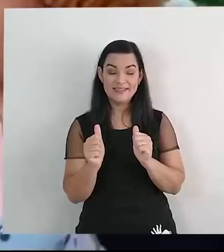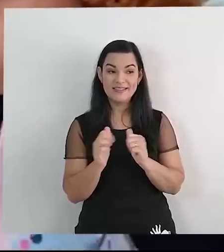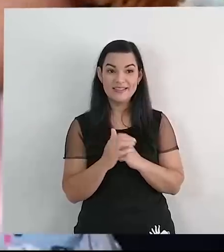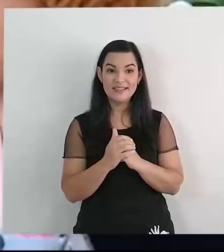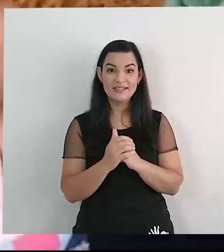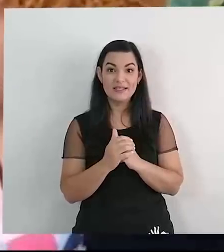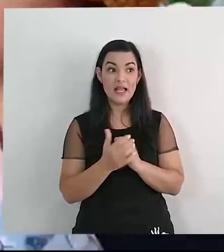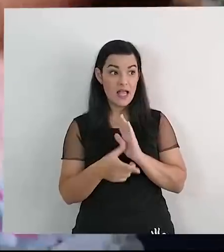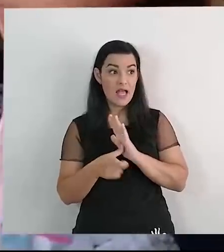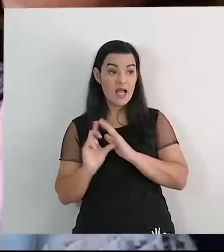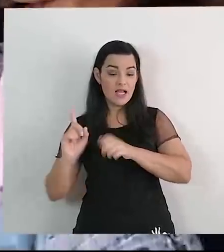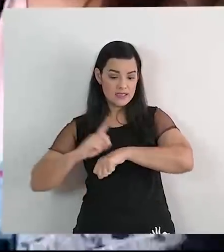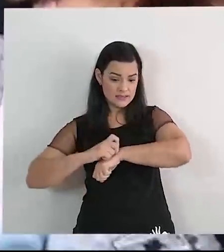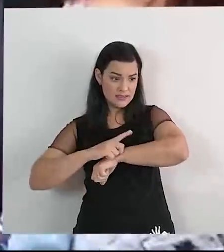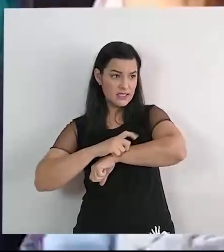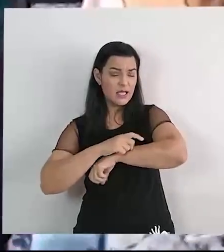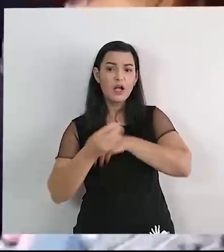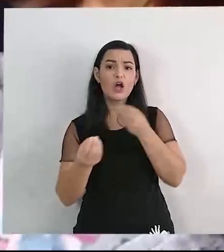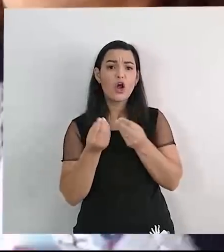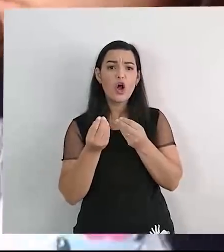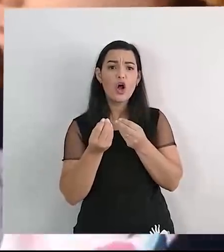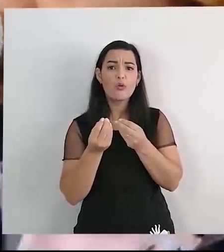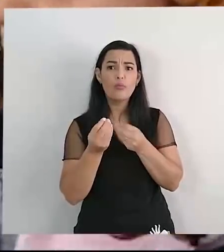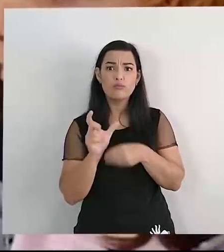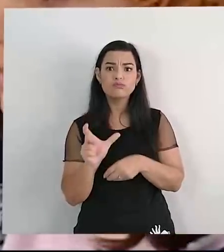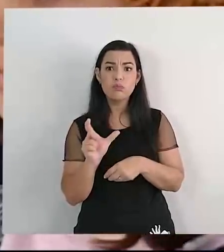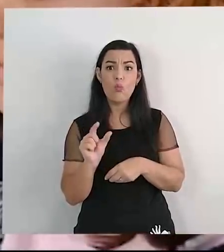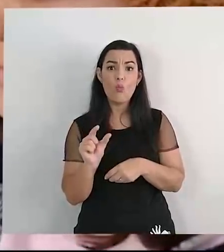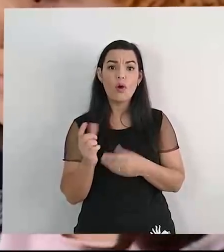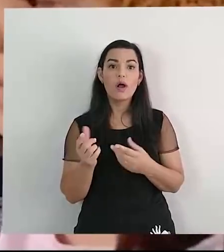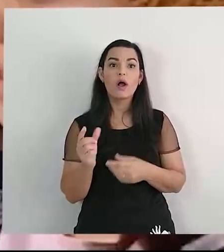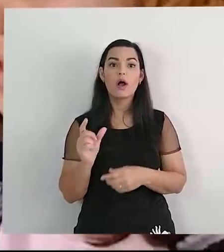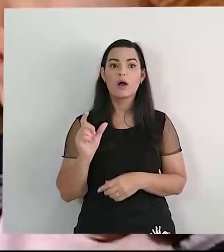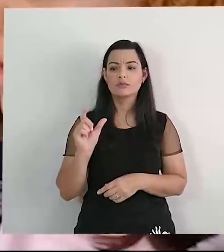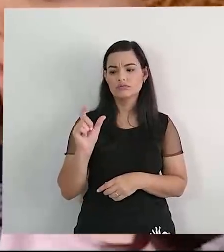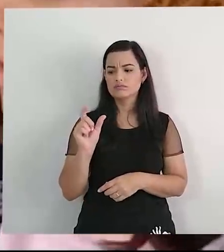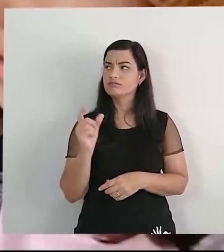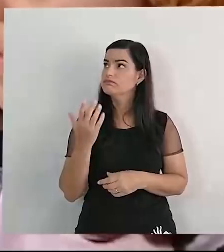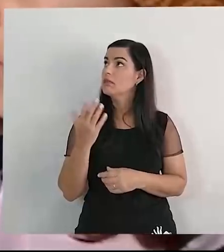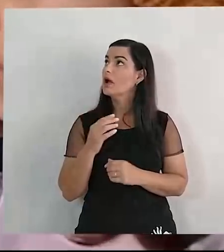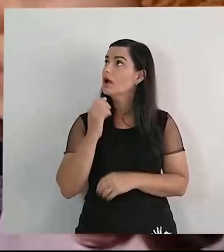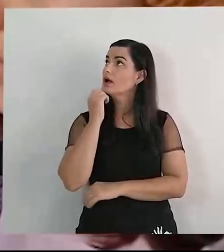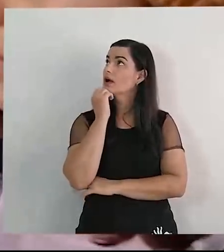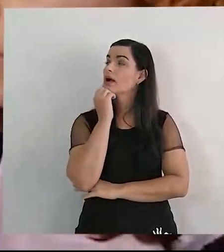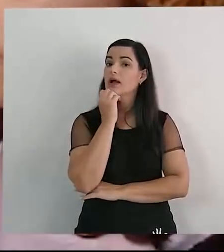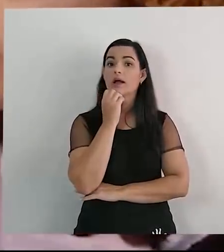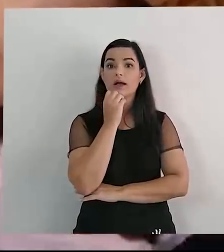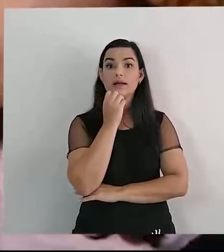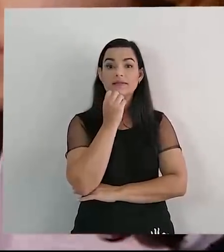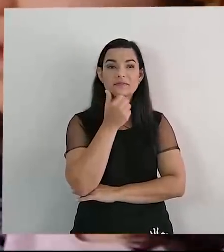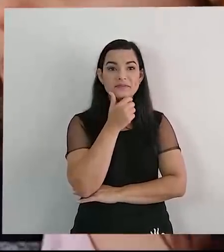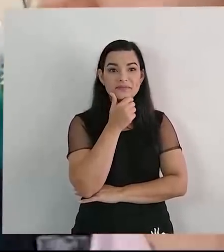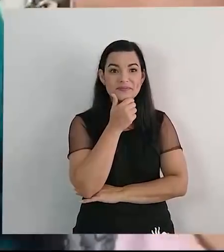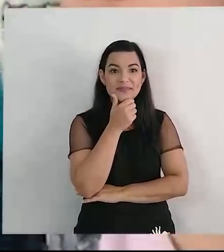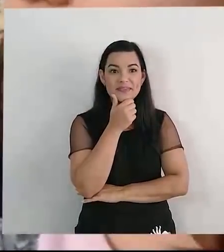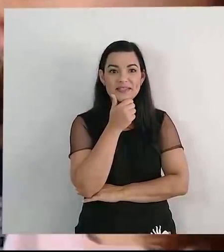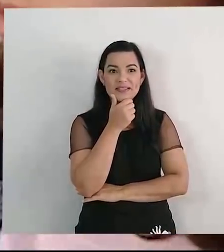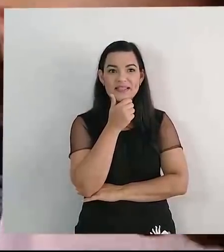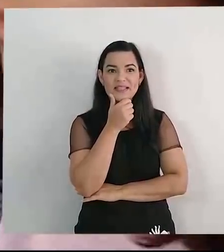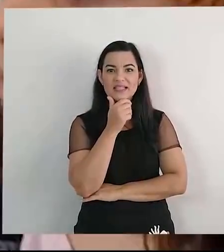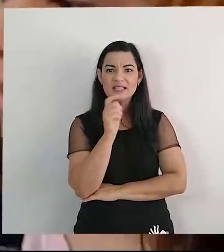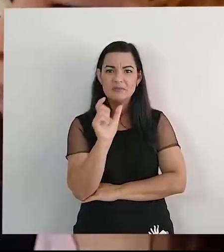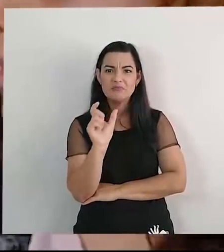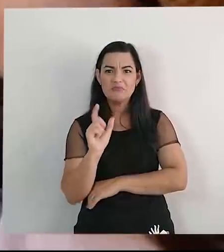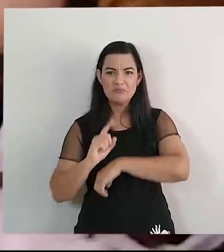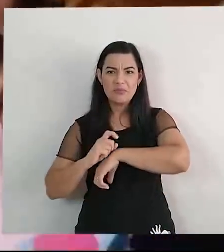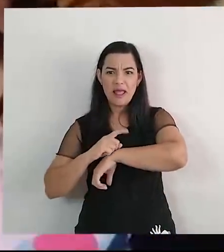eram lagartinhas de que tamanho? Sim. Né, tinha umas menorzinhas, né? Tinha umas menorzinhas. O máximo de